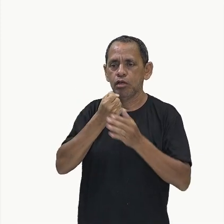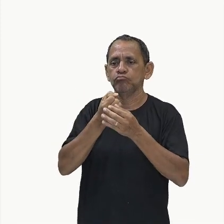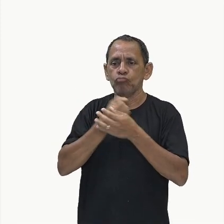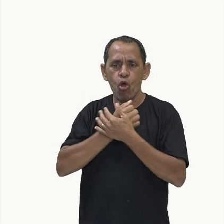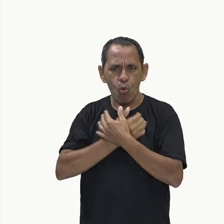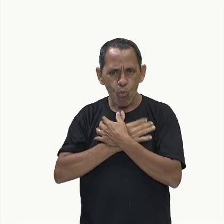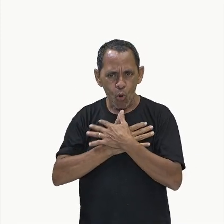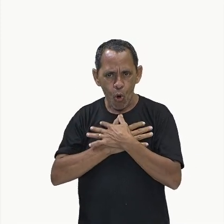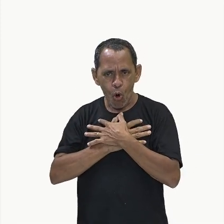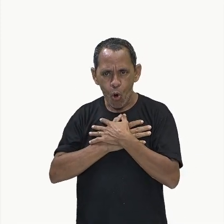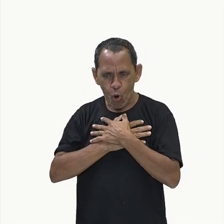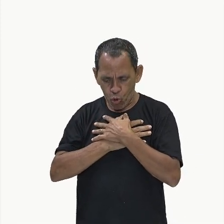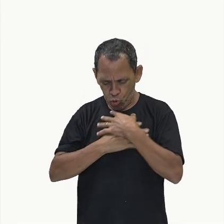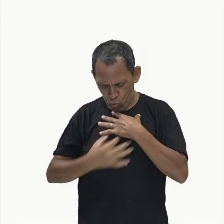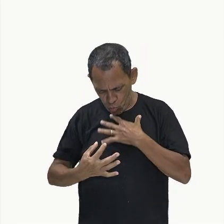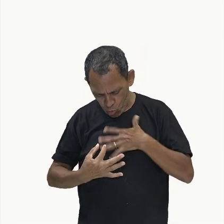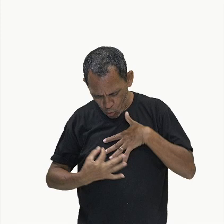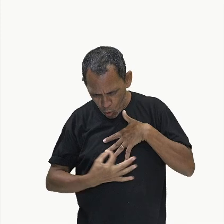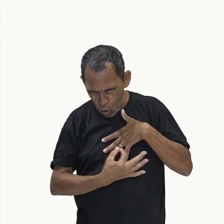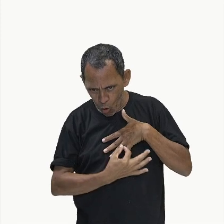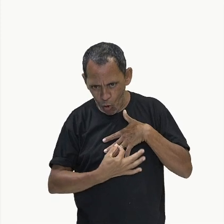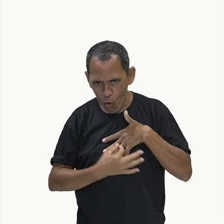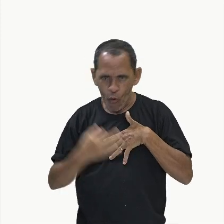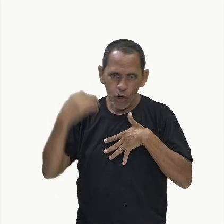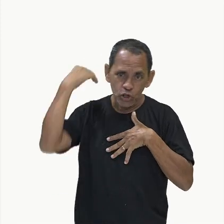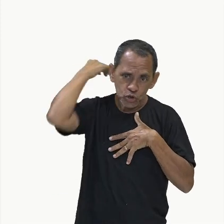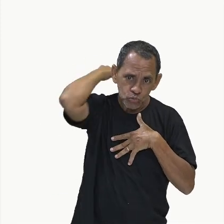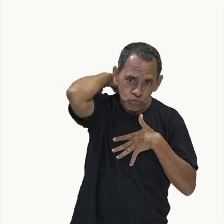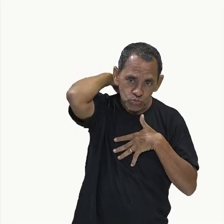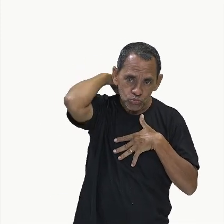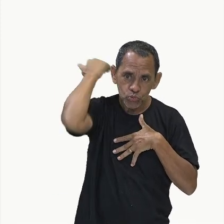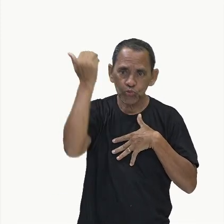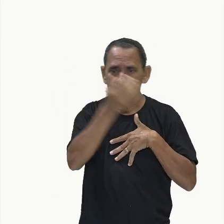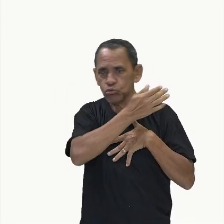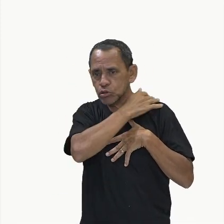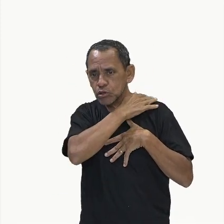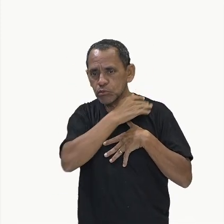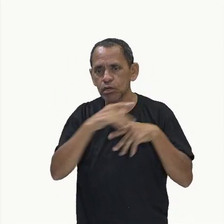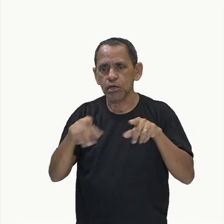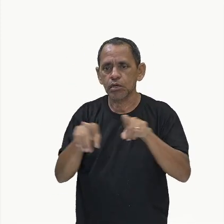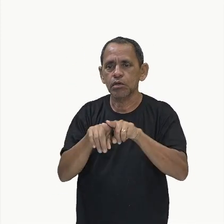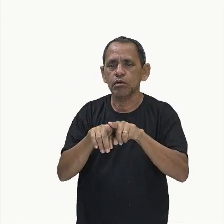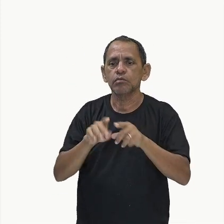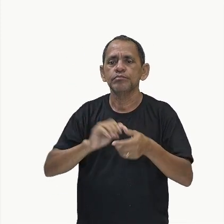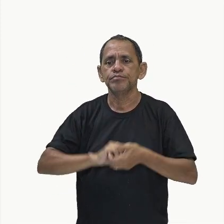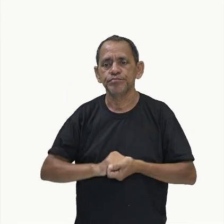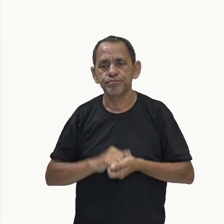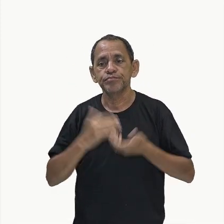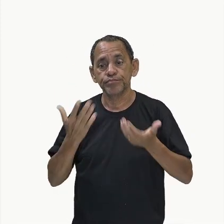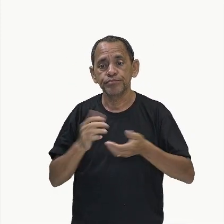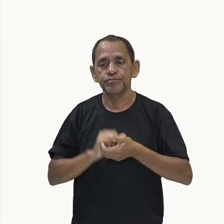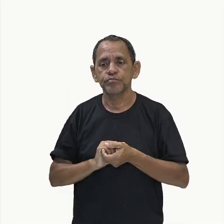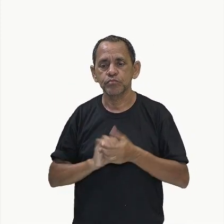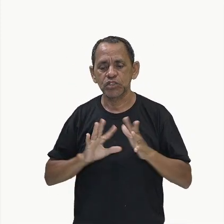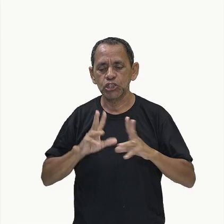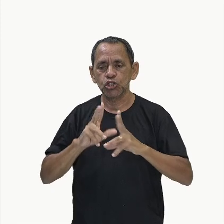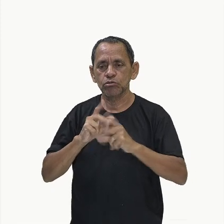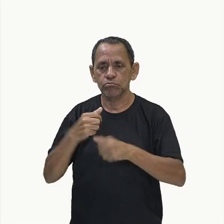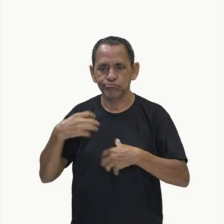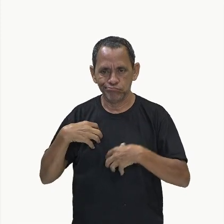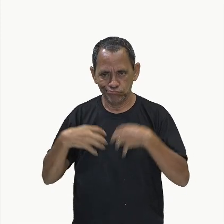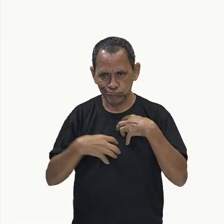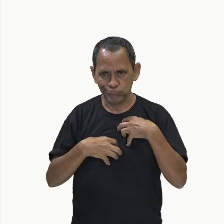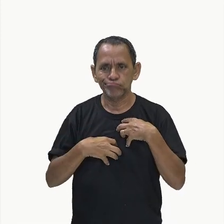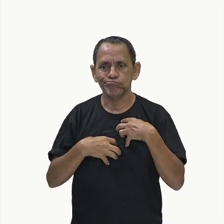alvéolos e os pulmões, tá? Então, todos esses órgãos aí, eles vão compor as vias aéreas